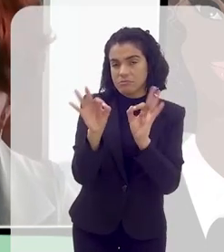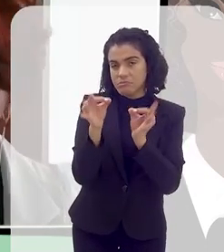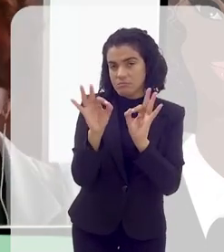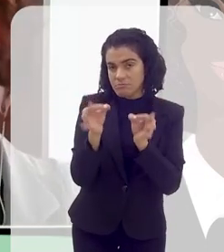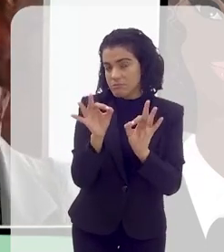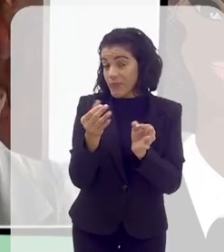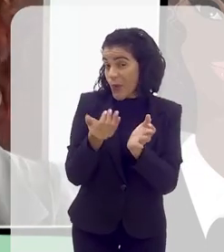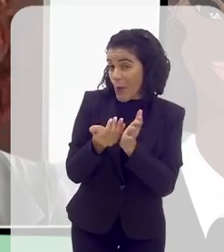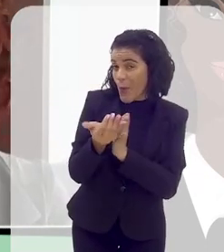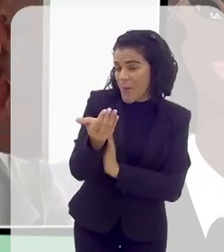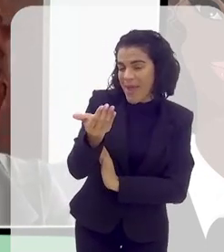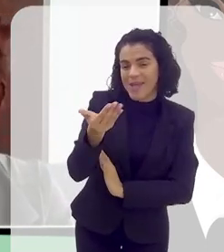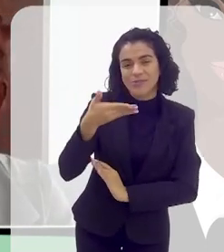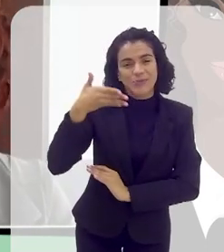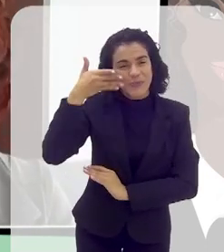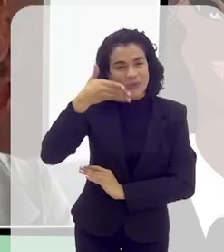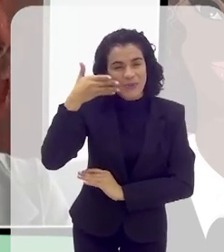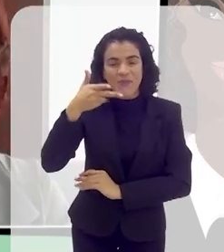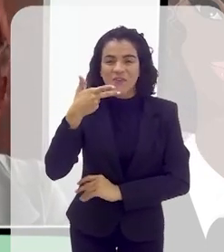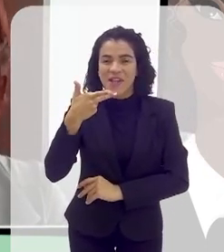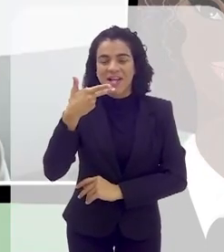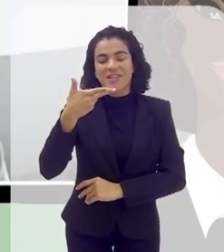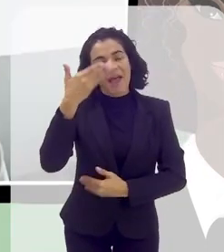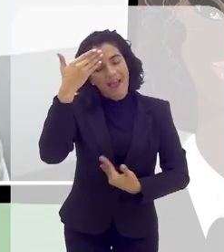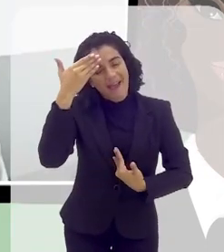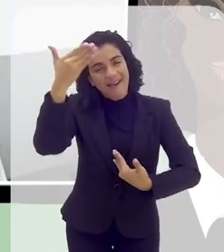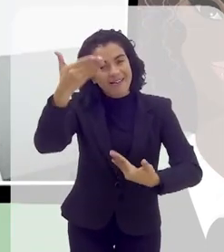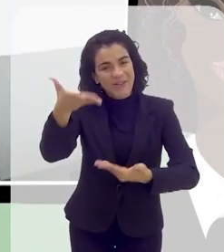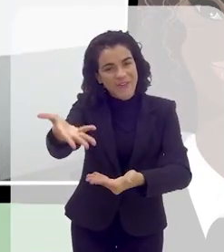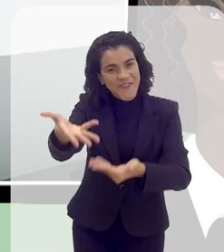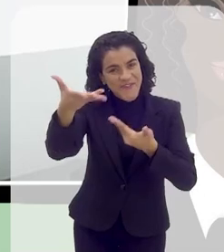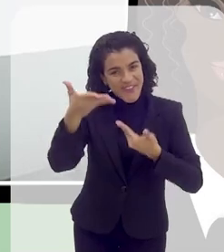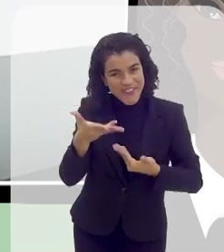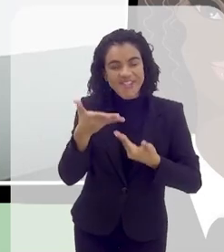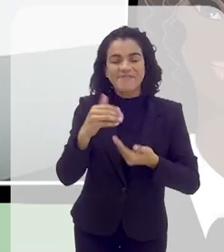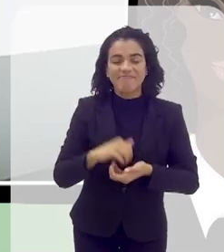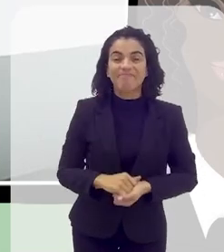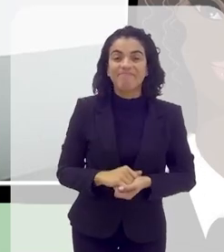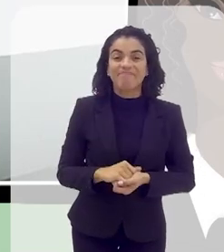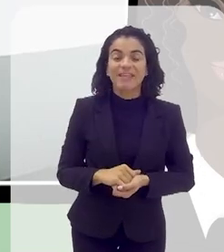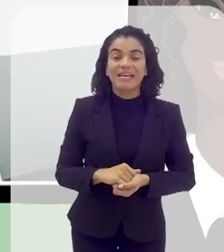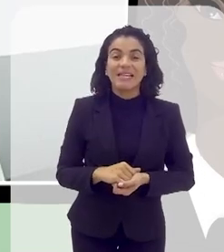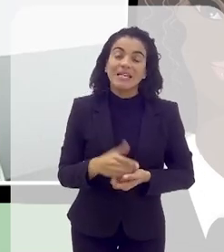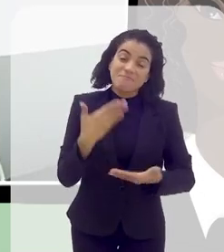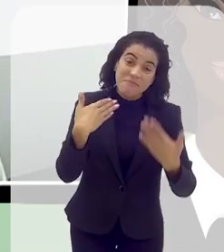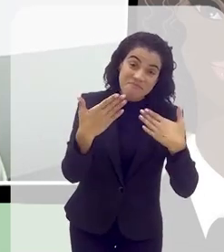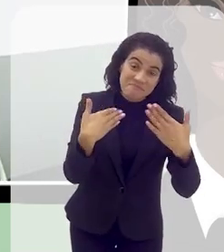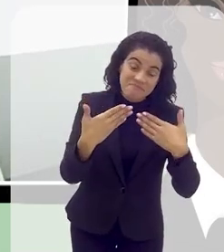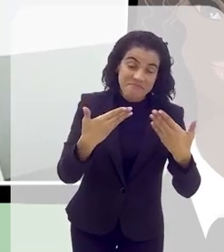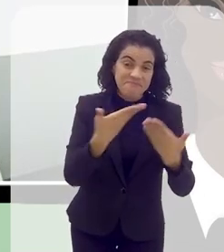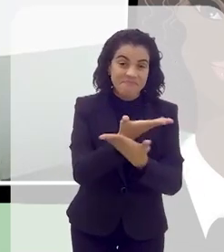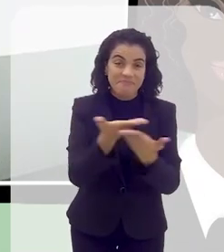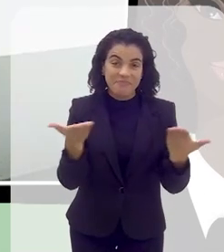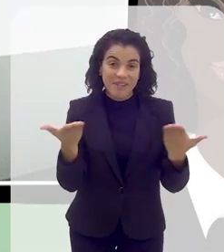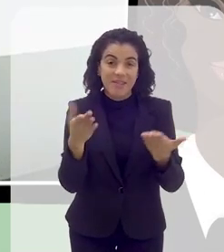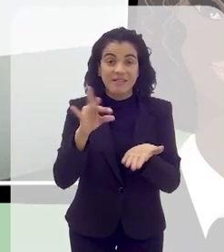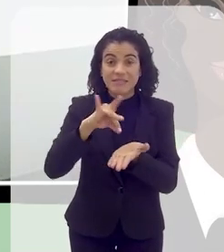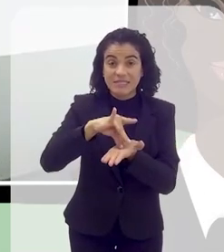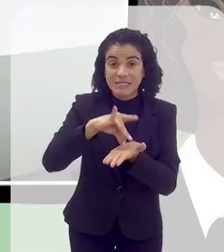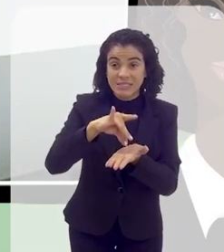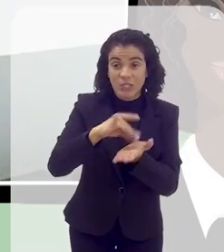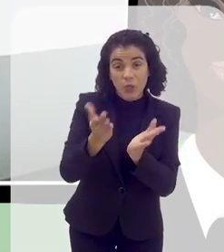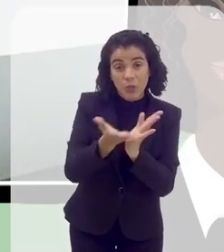Exatamente. Bom, inicio minha fala agradecendo o convite, um prazer poder bater esse papo aqui com vocês. E foi feito